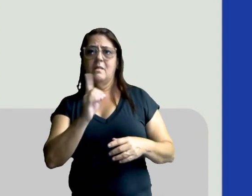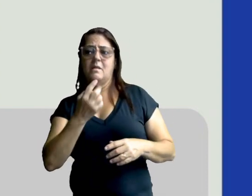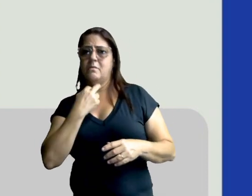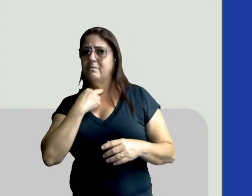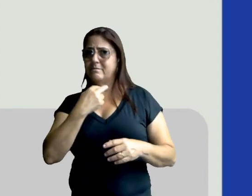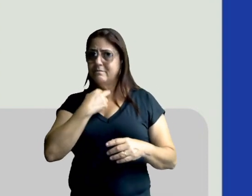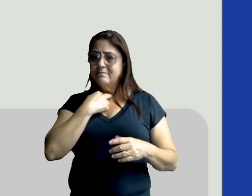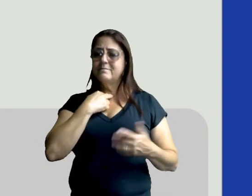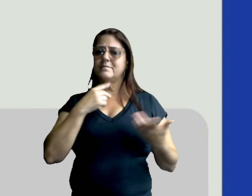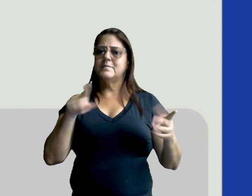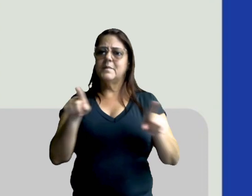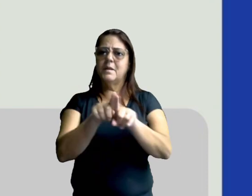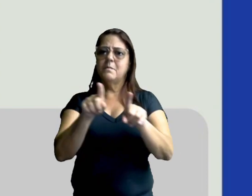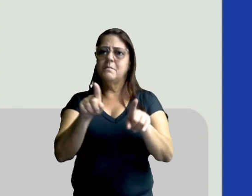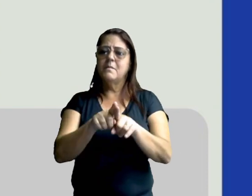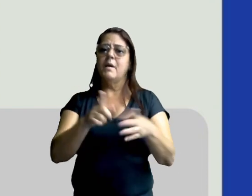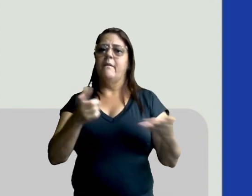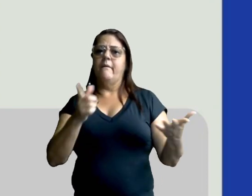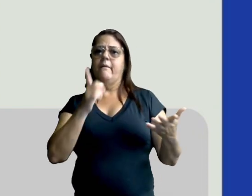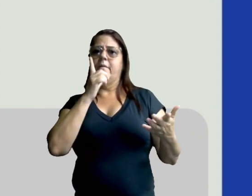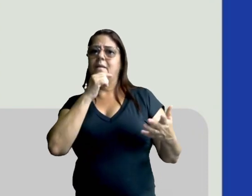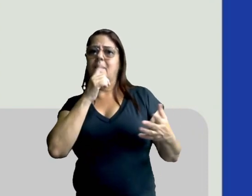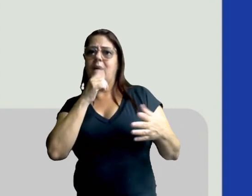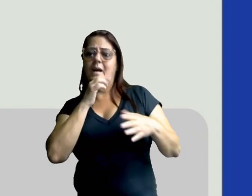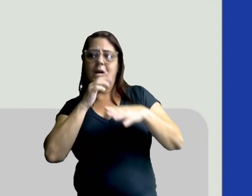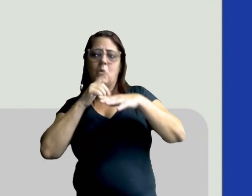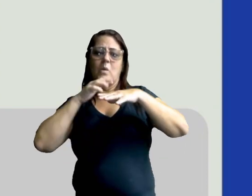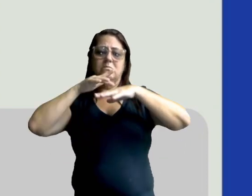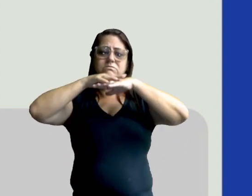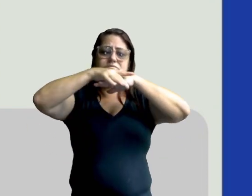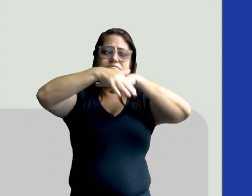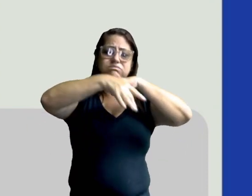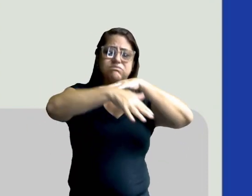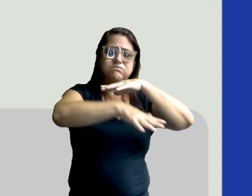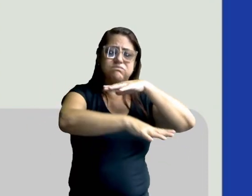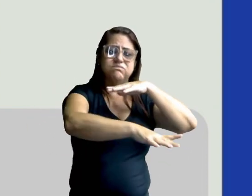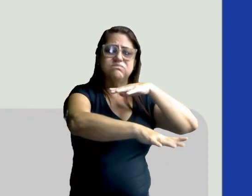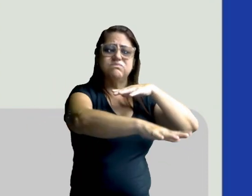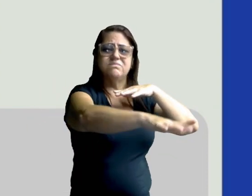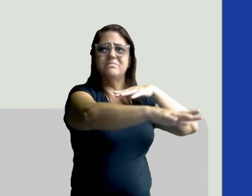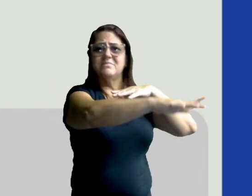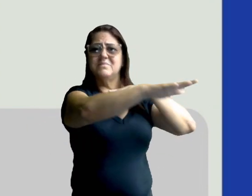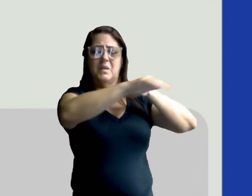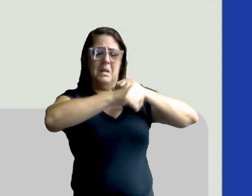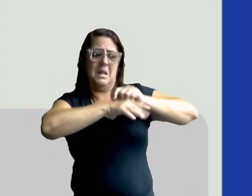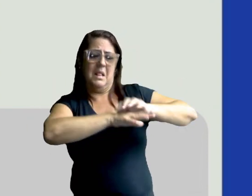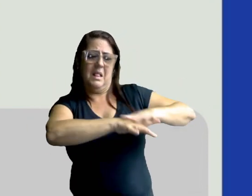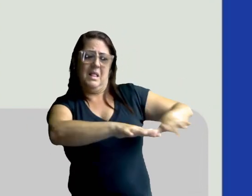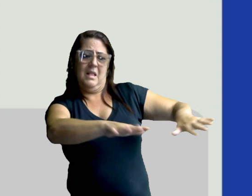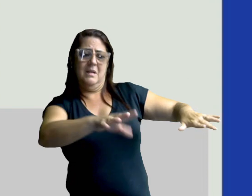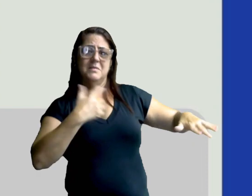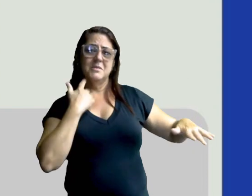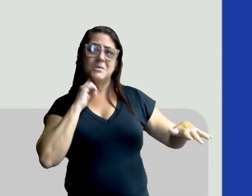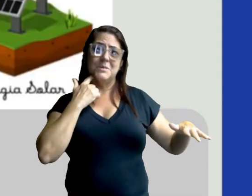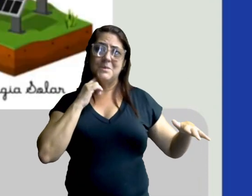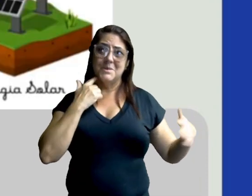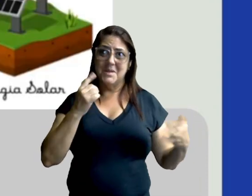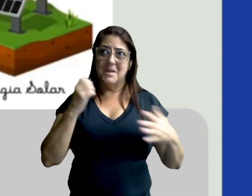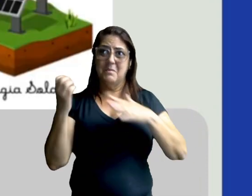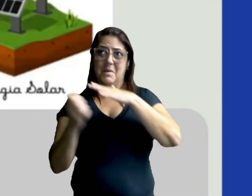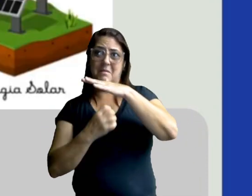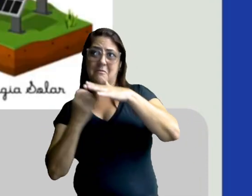para o fornecimento de água pode afetar também o meio ambiente, tá bom? Pode gerar alagamentos, dentre outras